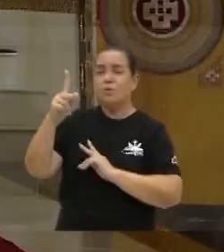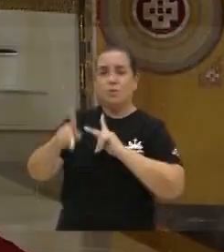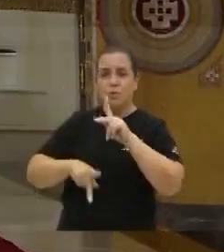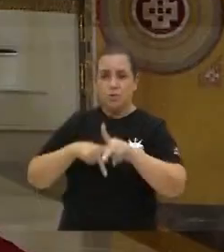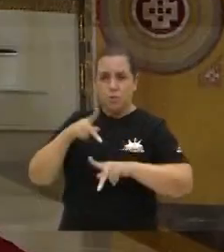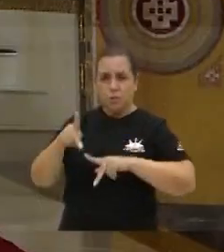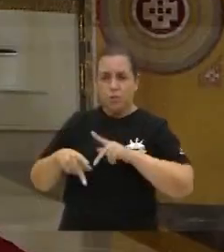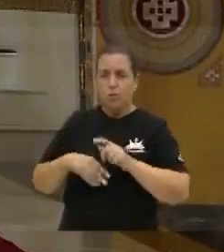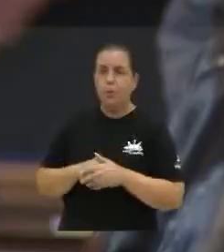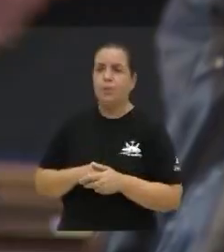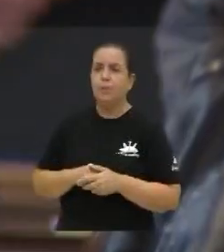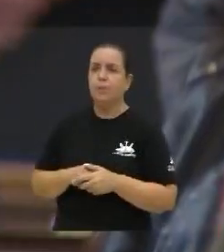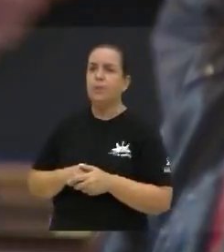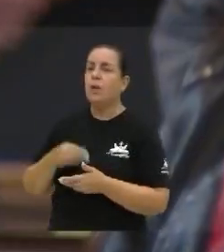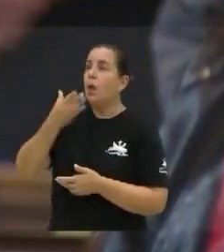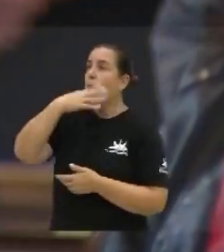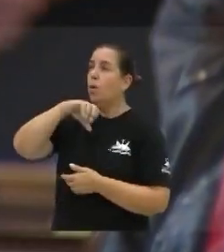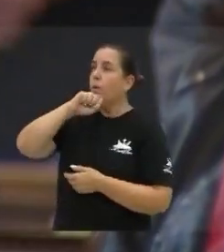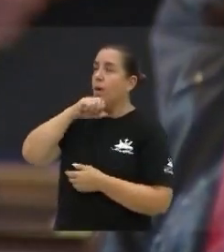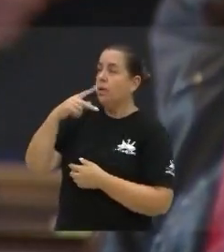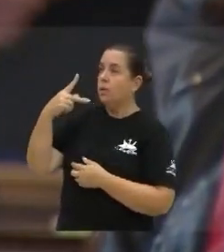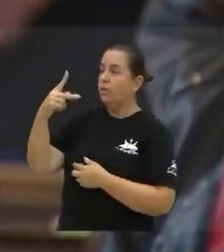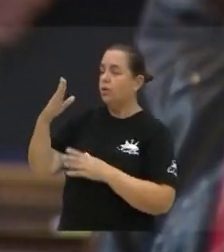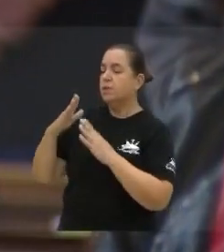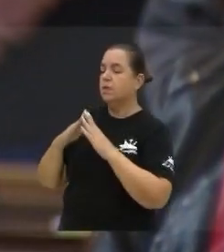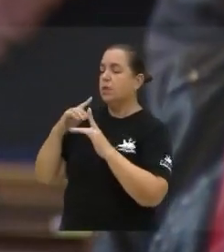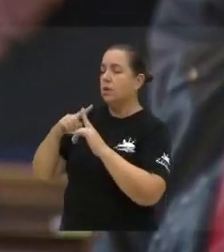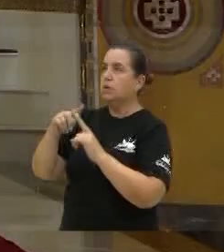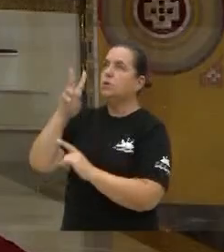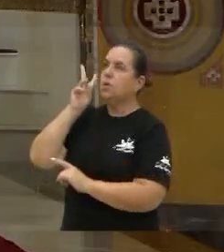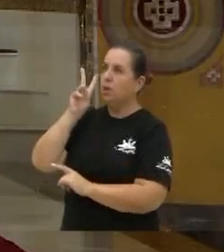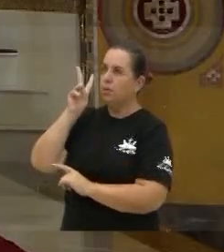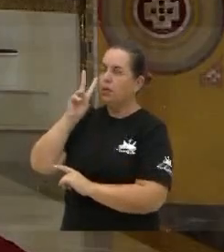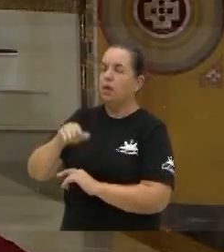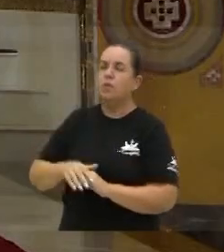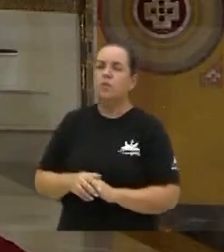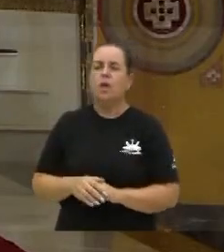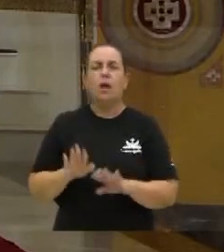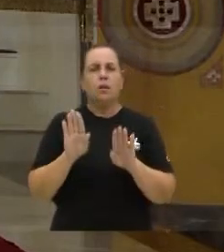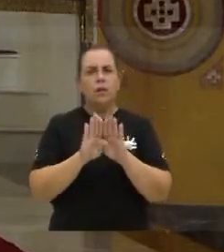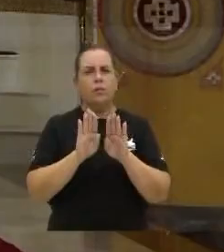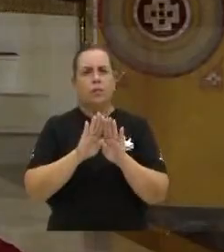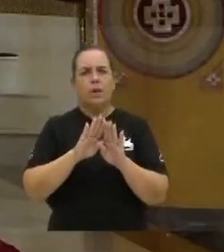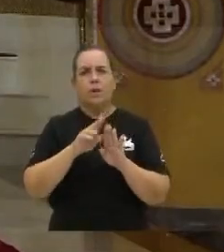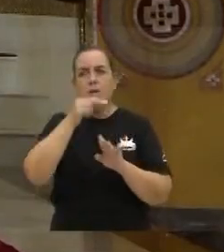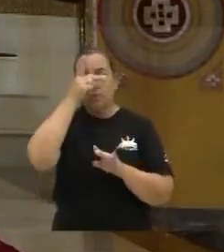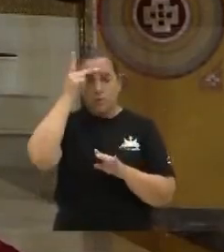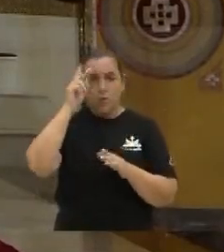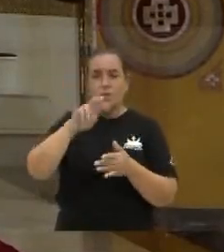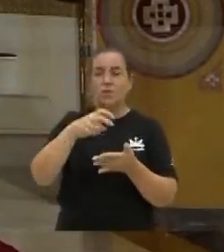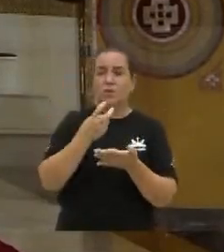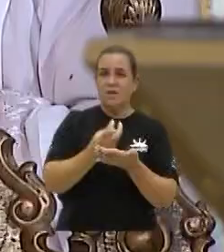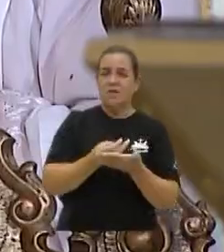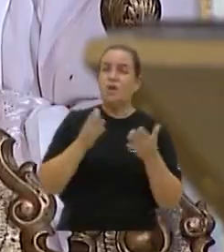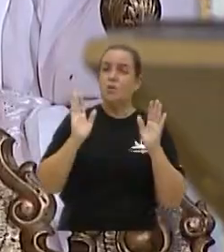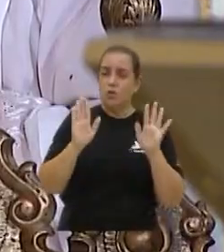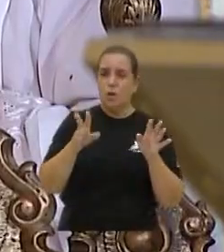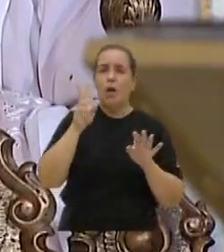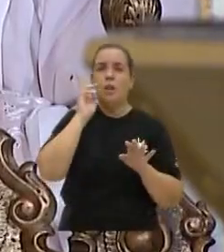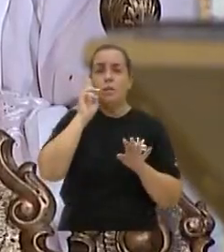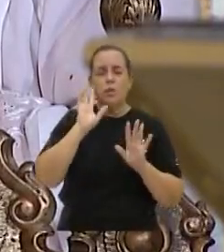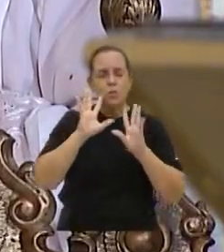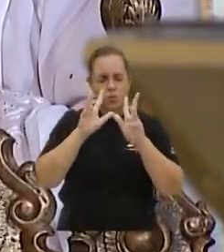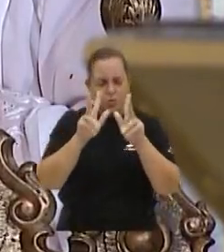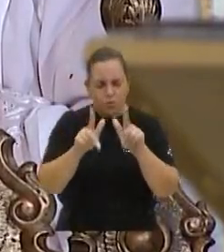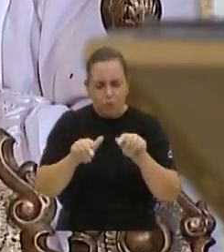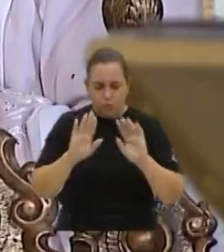do vosso povo. Lembrai-vos, ó Pai, da vossa Igreja. Lembrai-vos também dos falecidos. Lembremos de todos